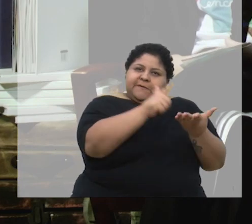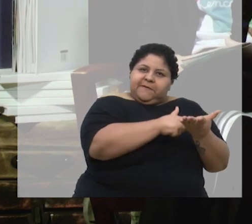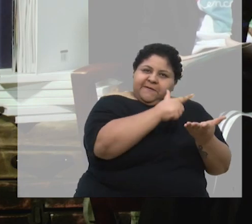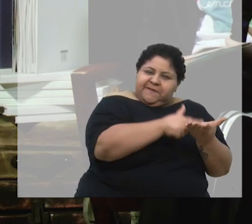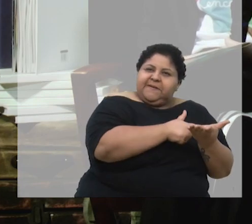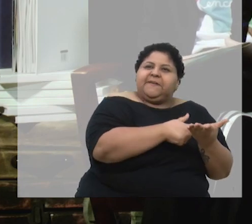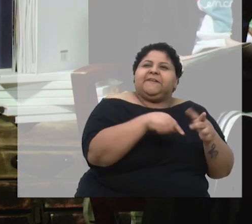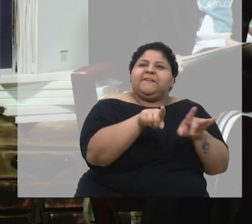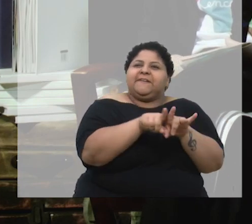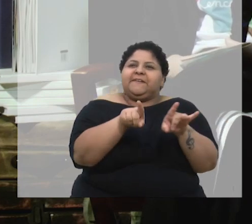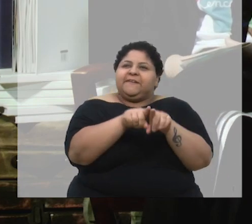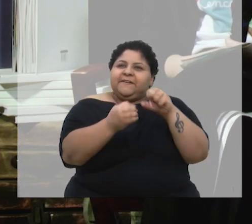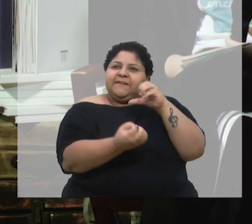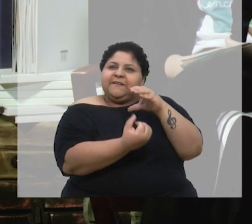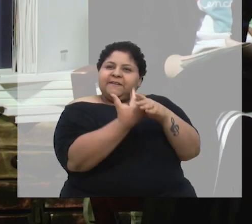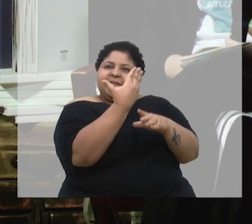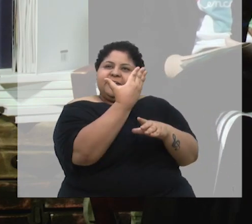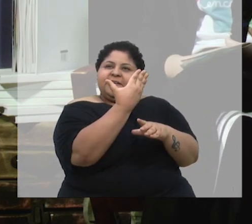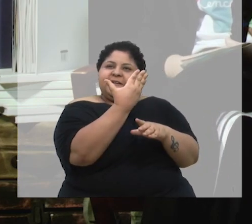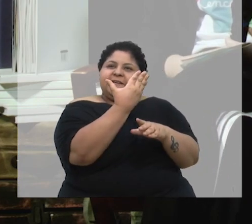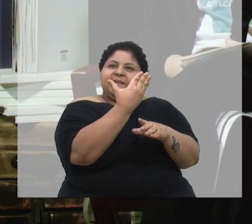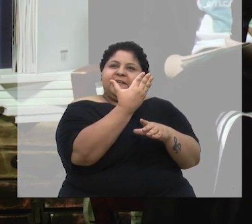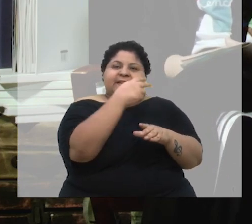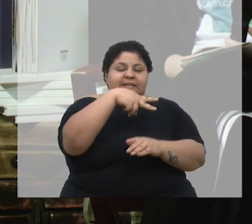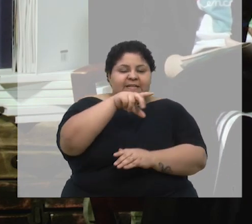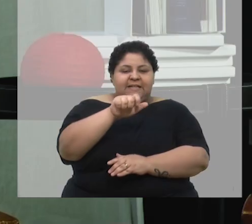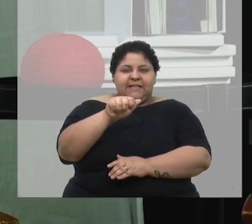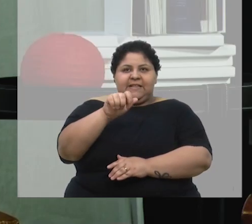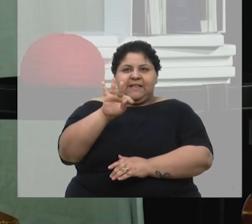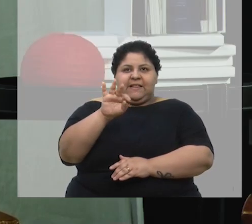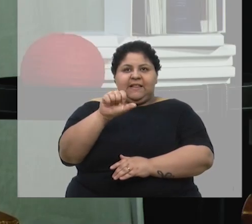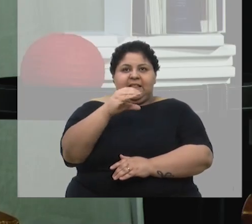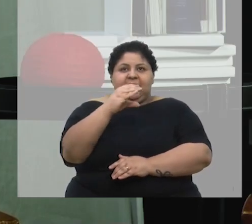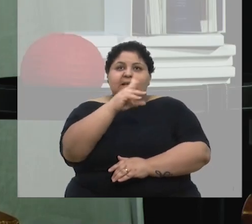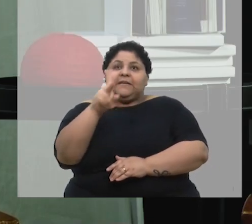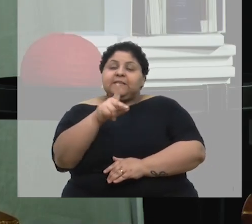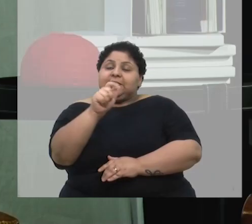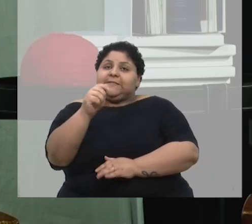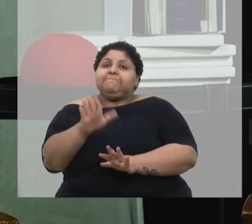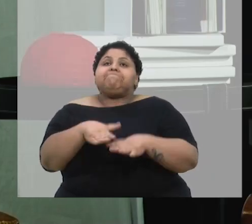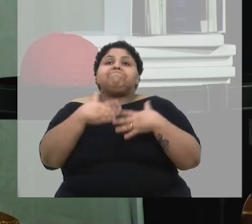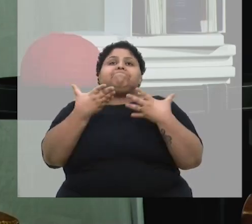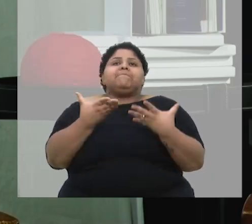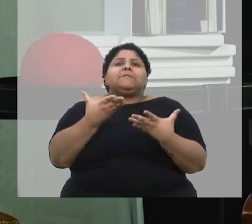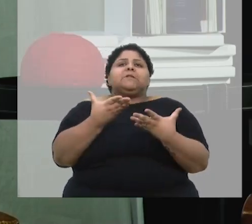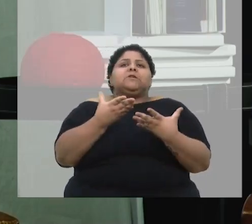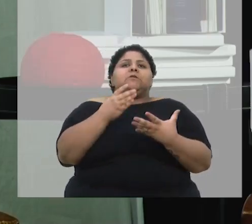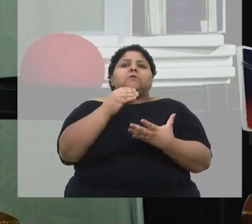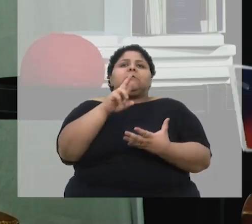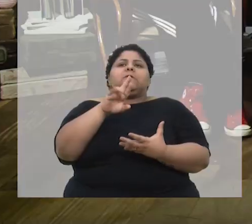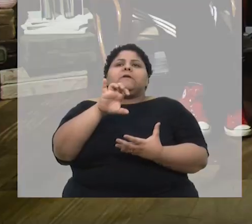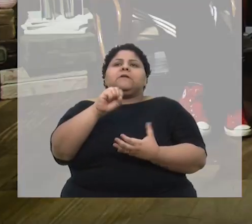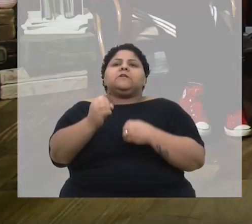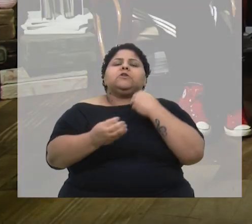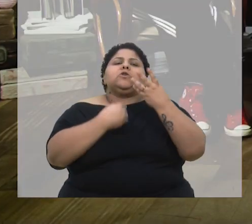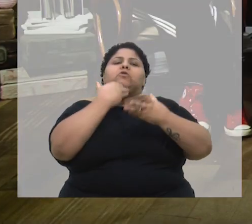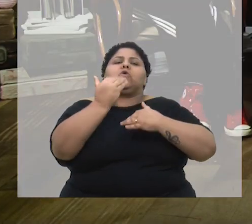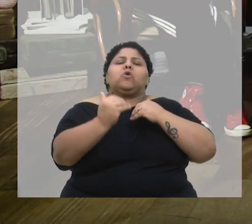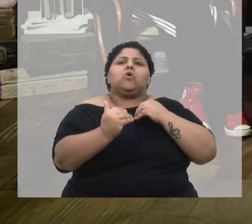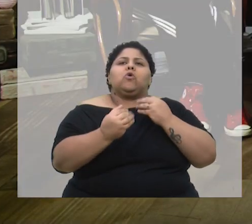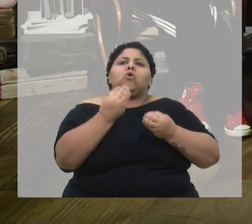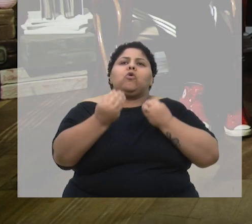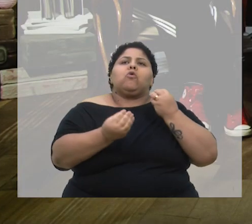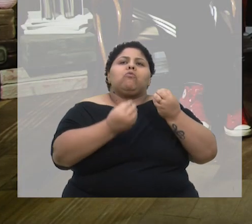Aline Luz, e a coordenadora do PPEL, Natasha Reck. Então, Cris, conta para nós como vocês avaliam a